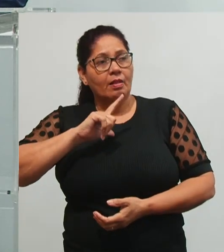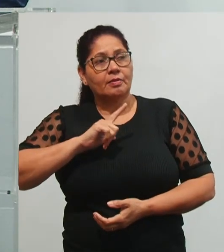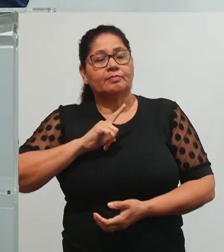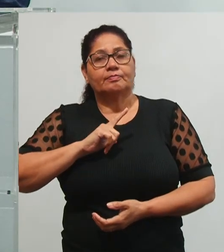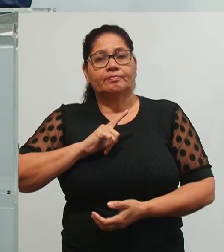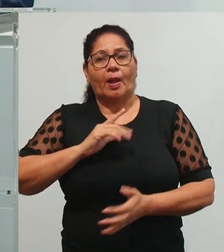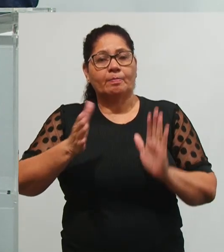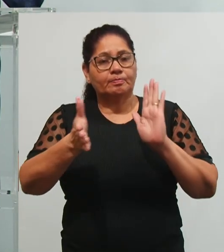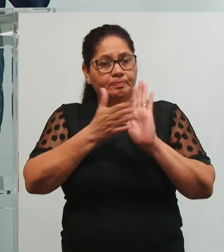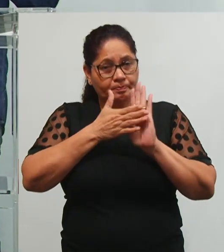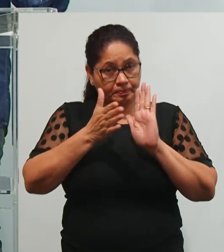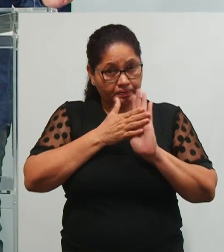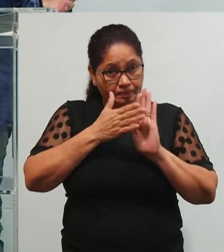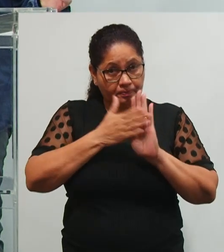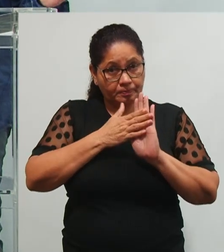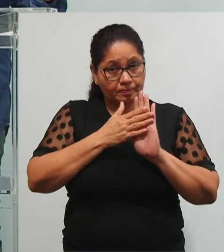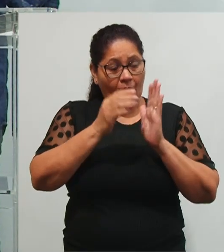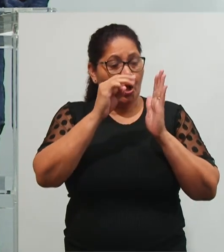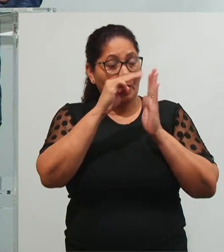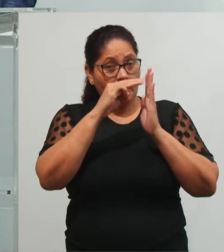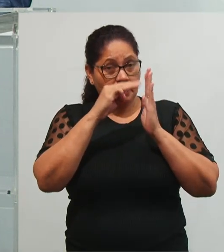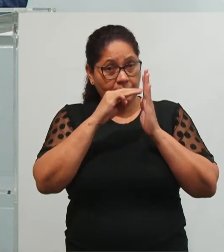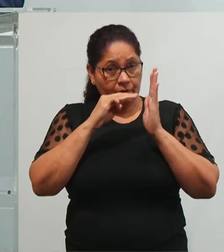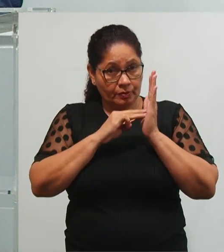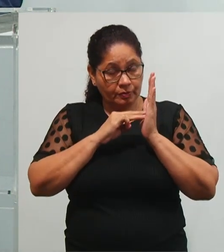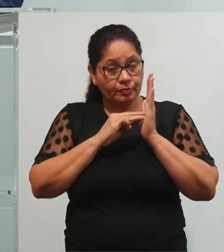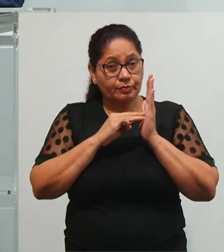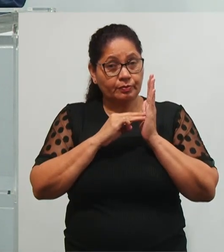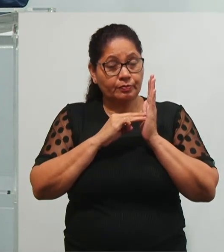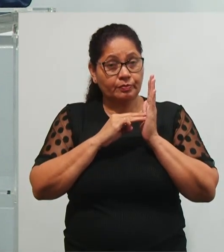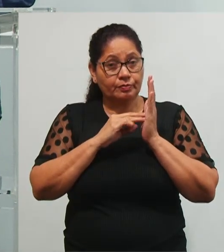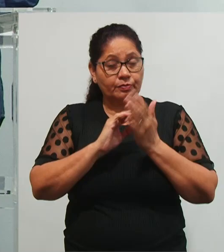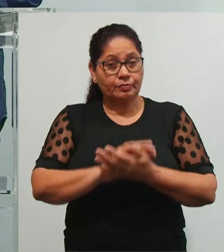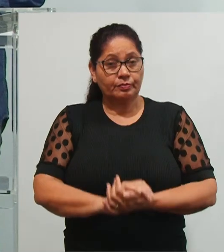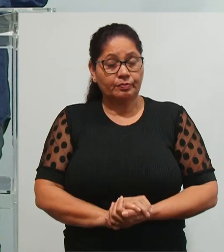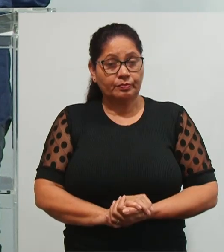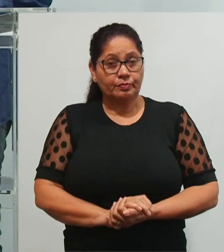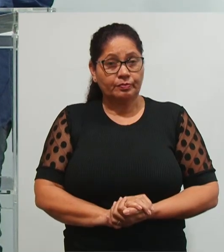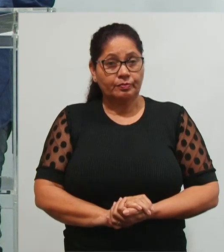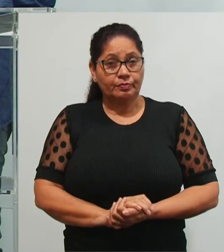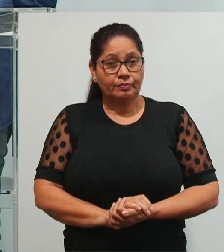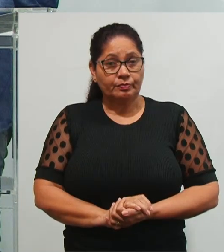temos propostas metodológicas,